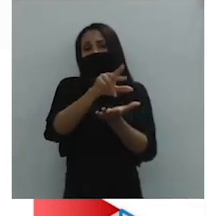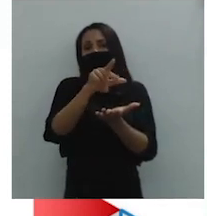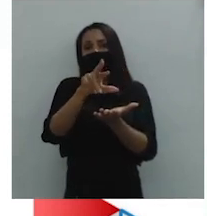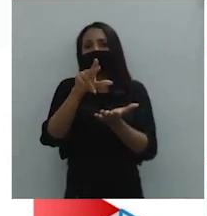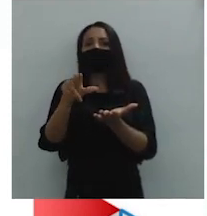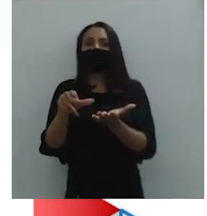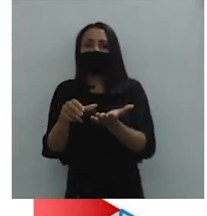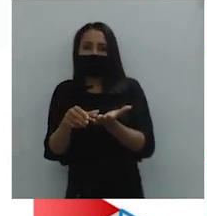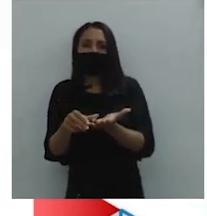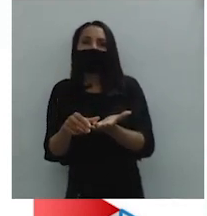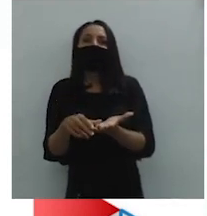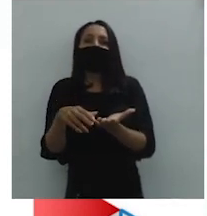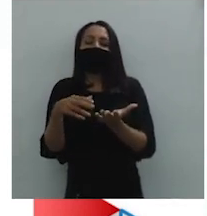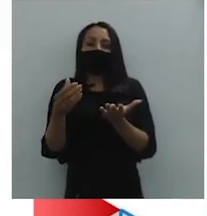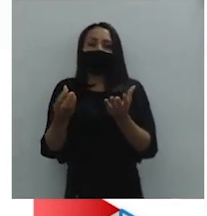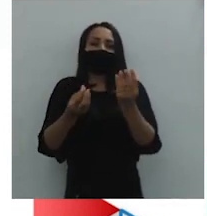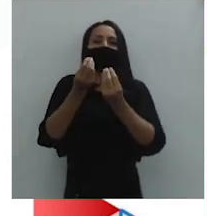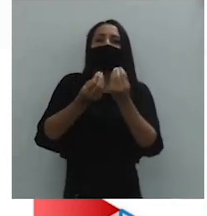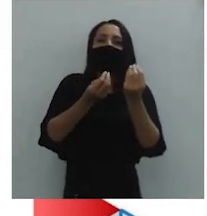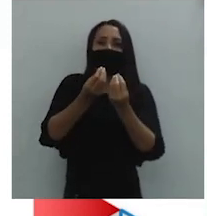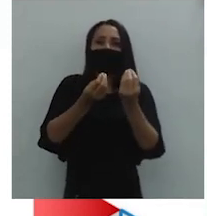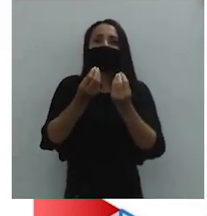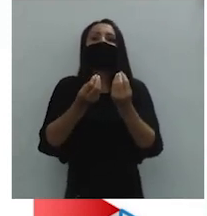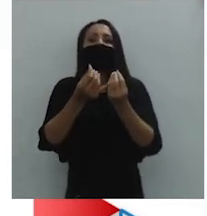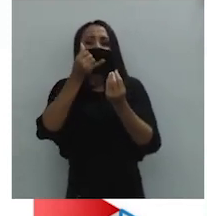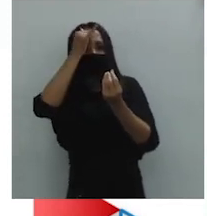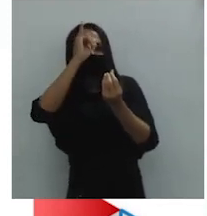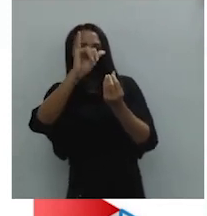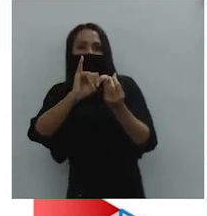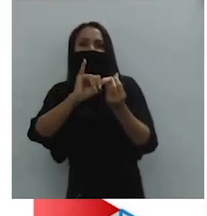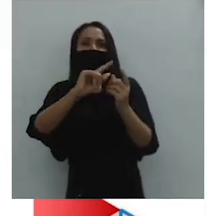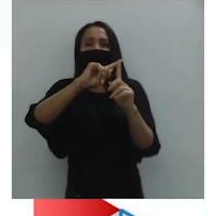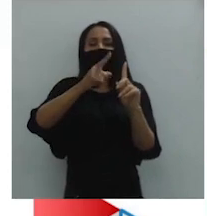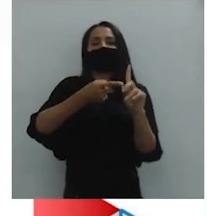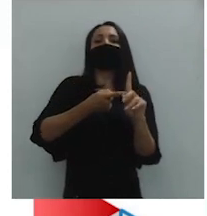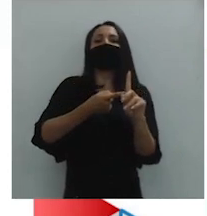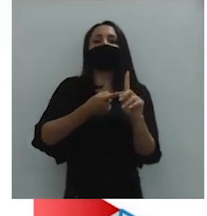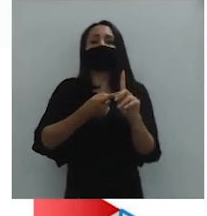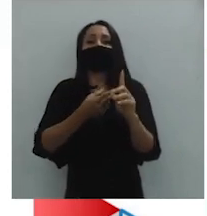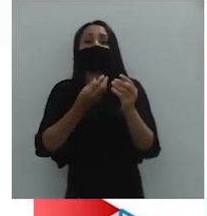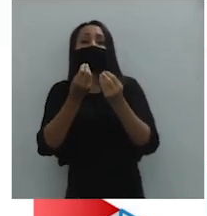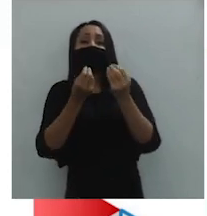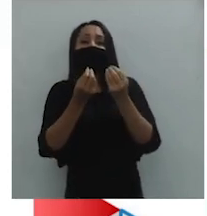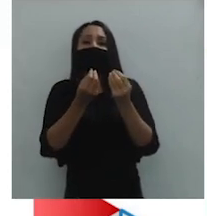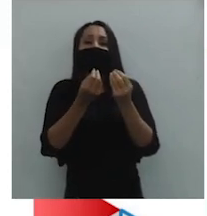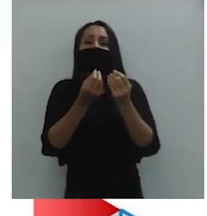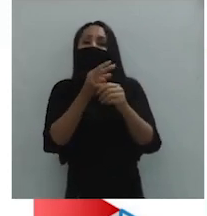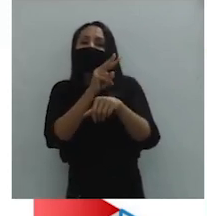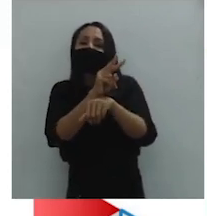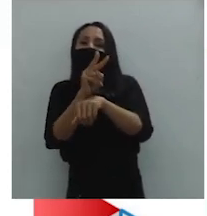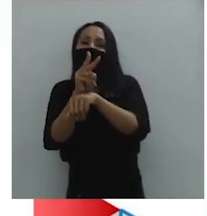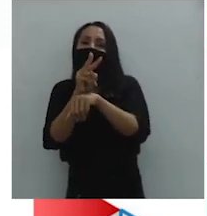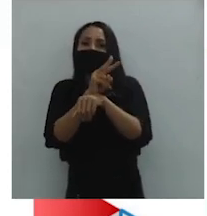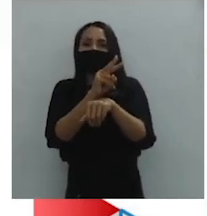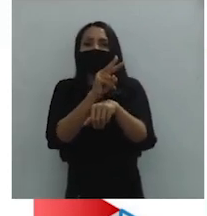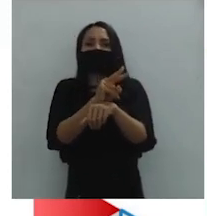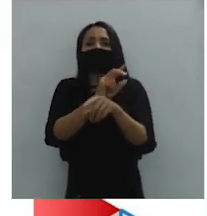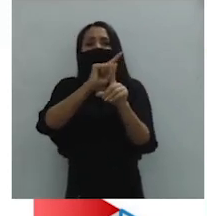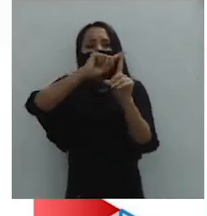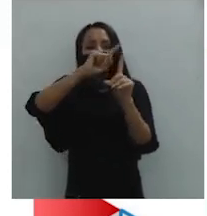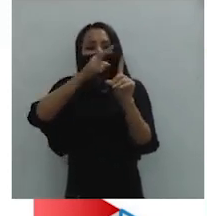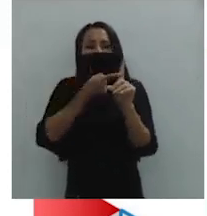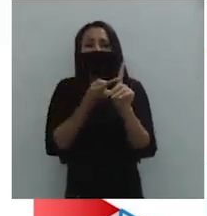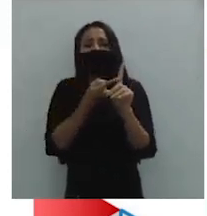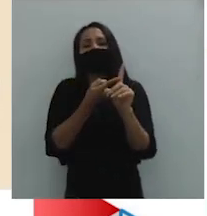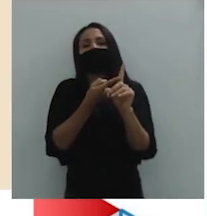falta hoje são maneiras de como você se prevenir, certo? Como prevenir uma gestação.